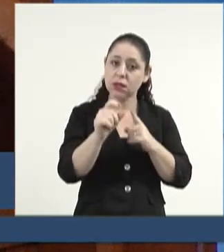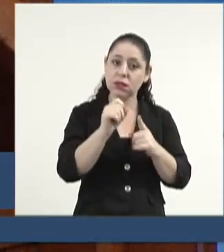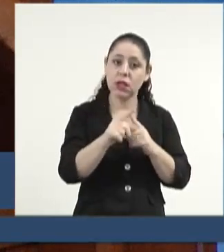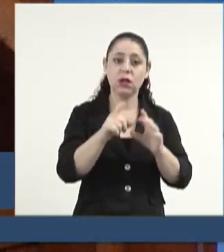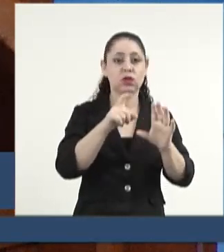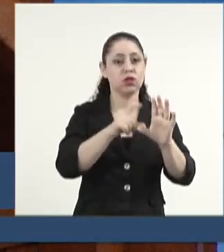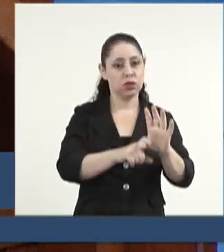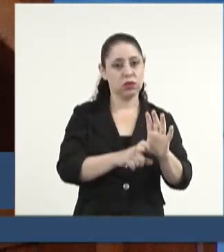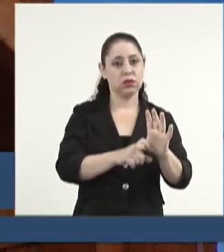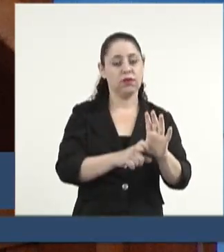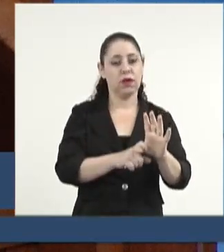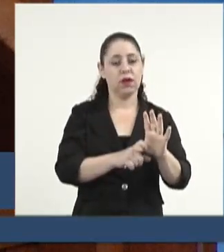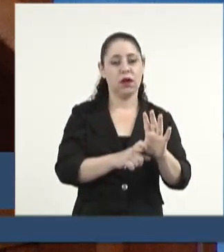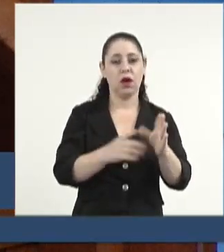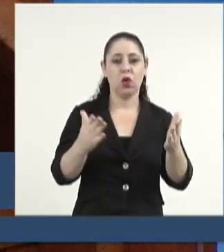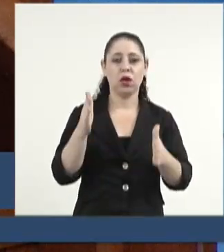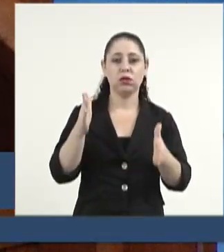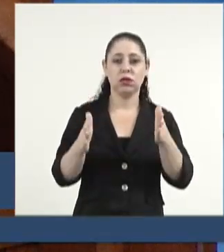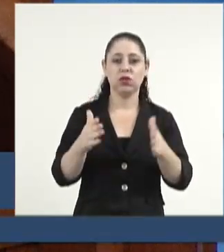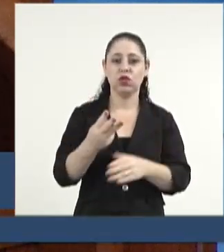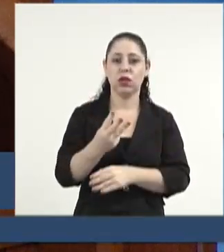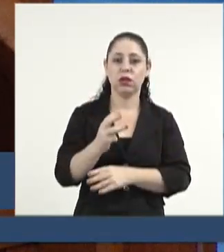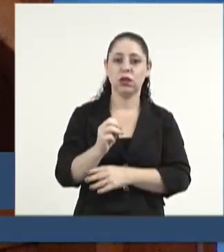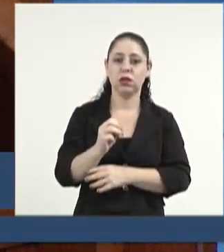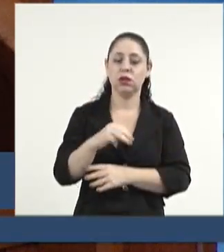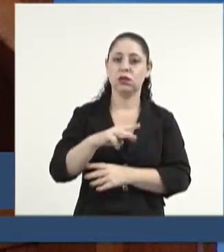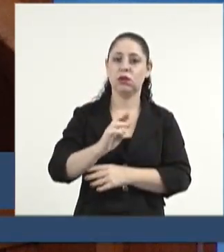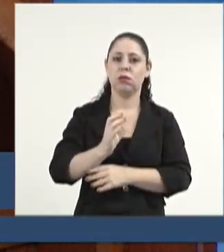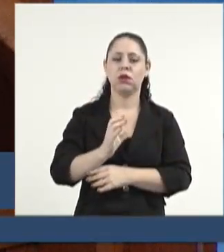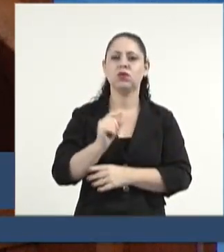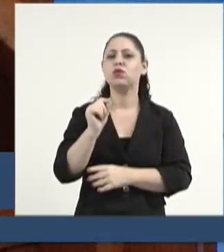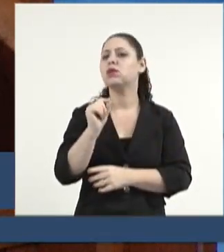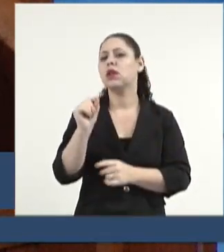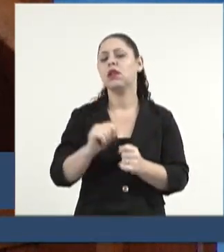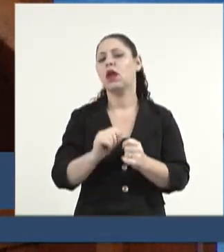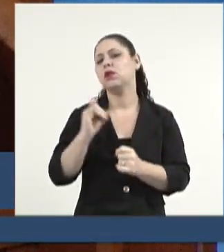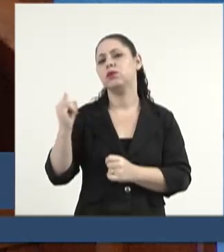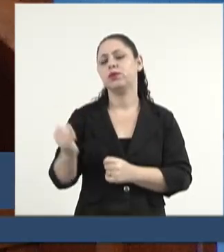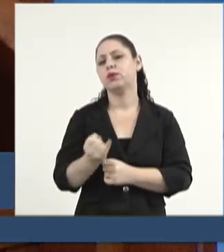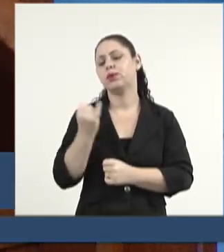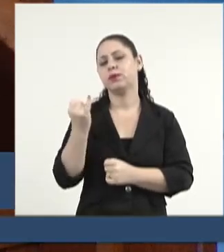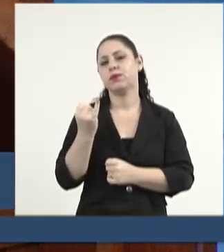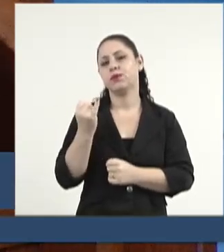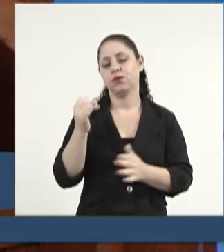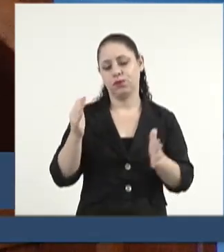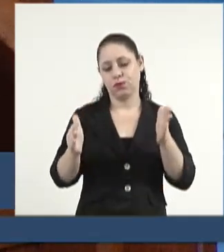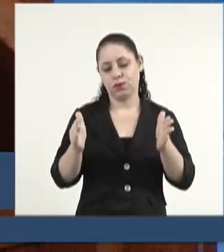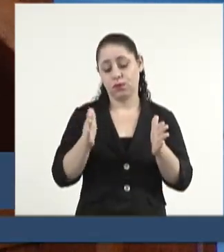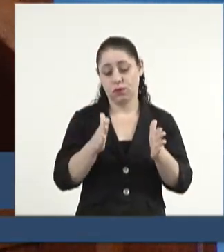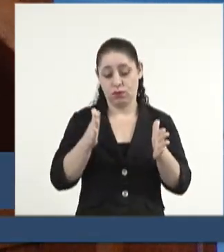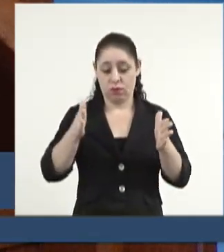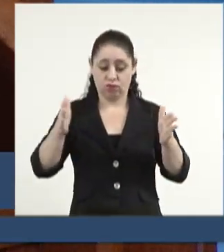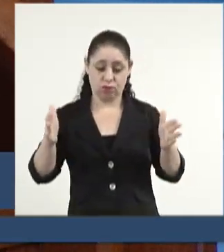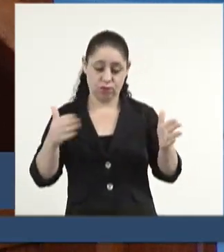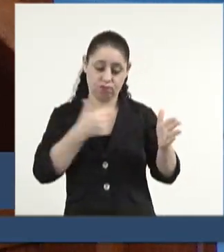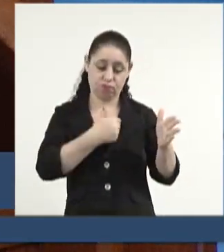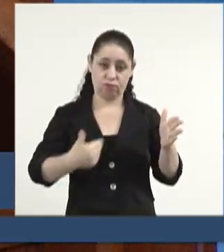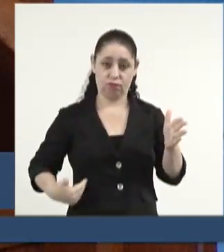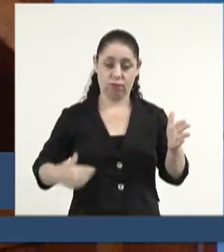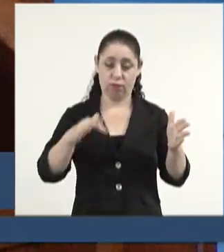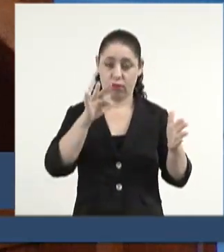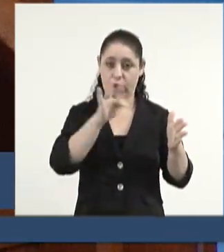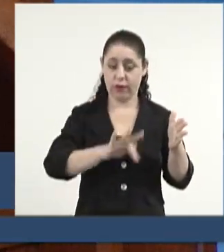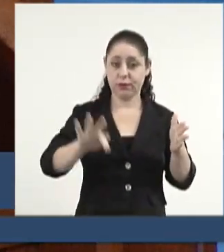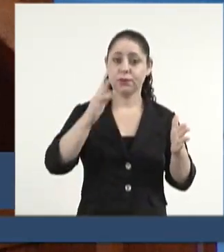custeio, que vence agora dia 30 de março, o que é que tem de importante essa prorrogação, o governo federal